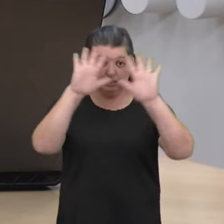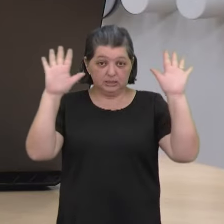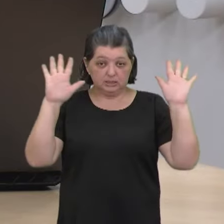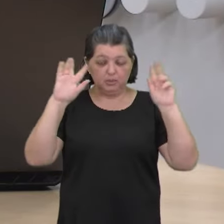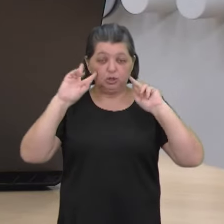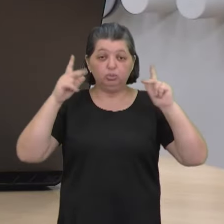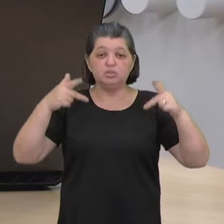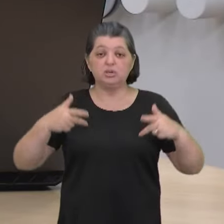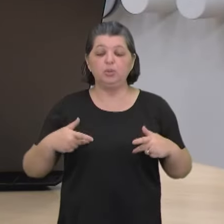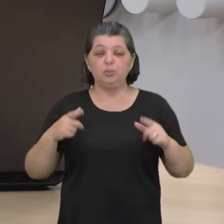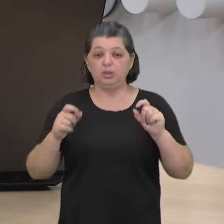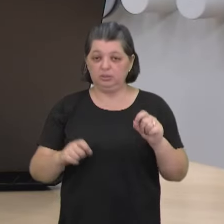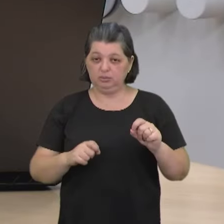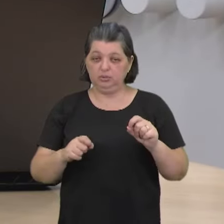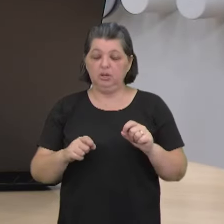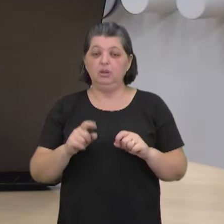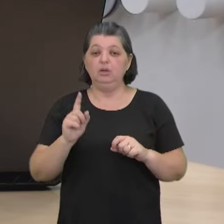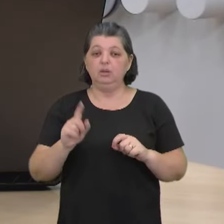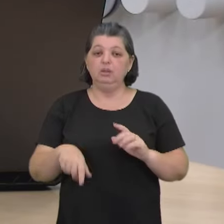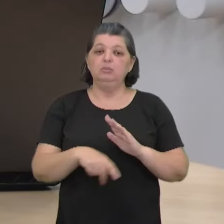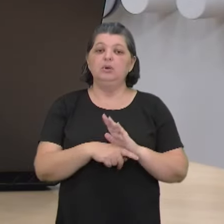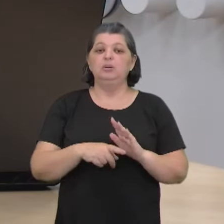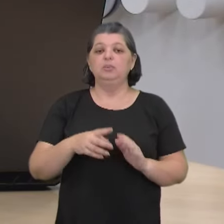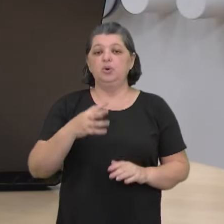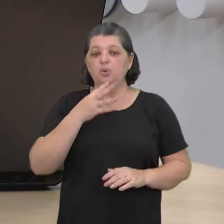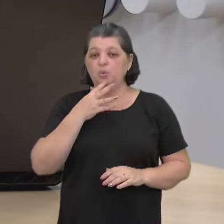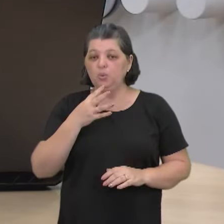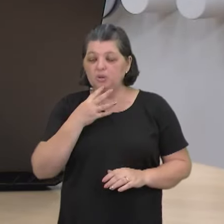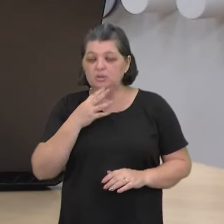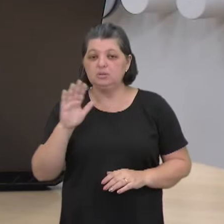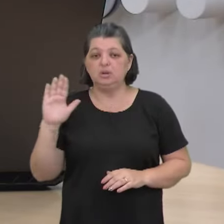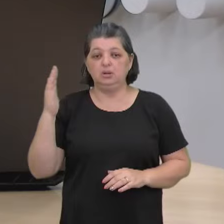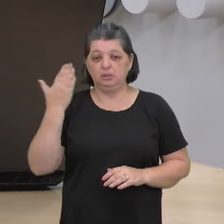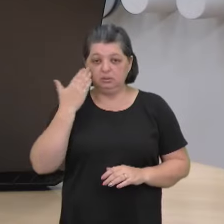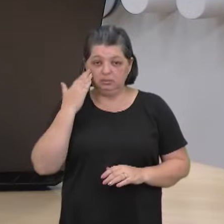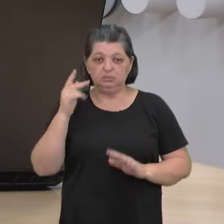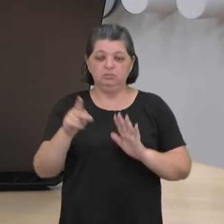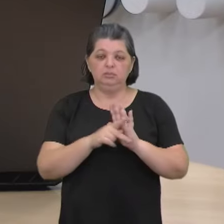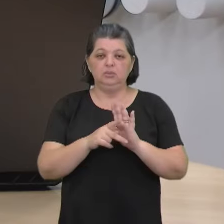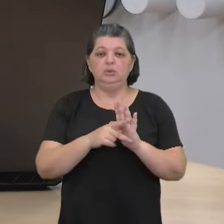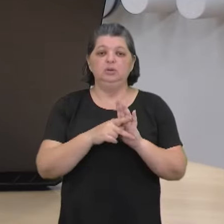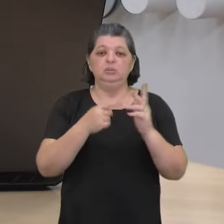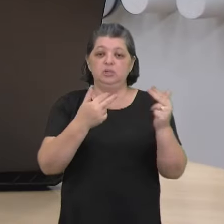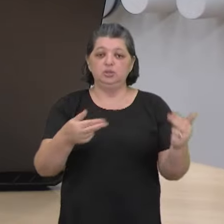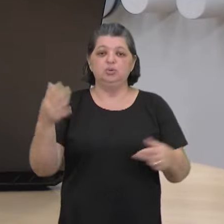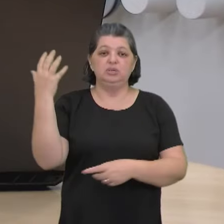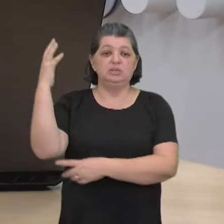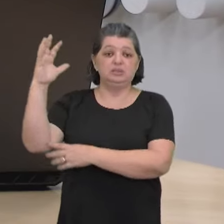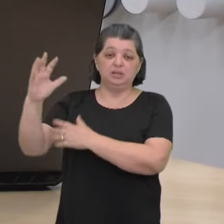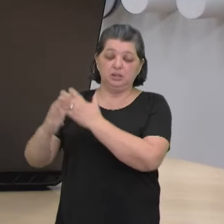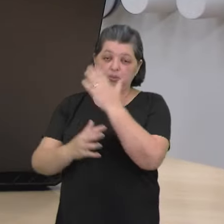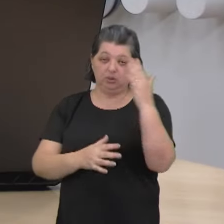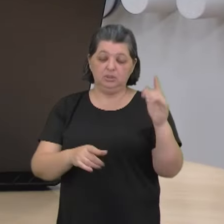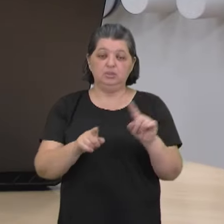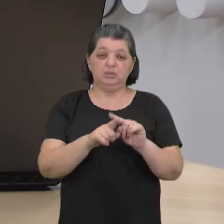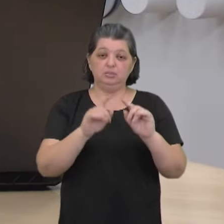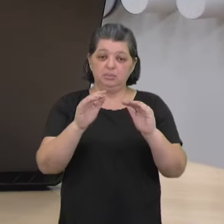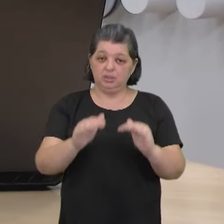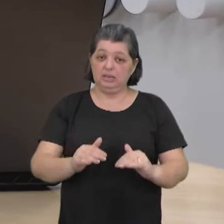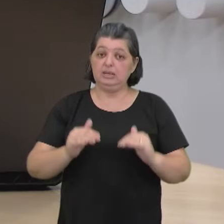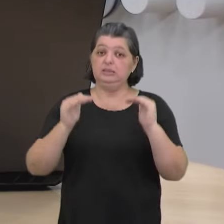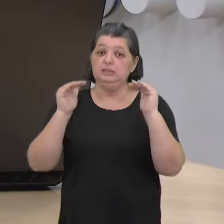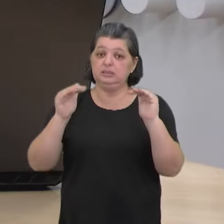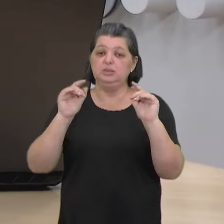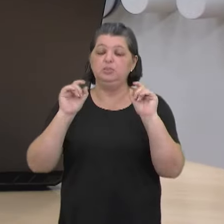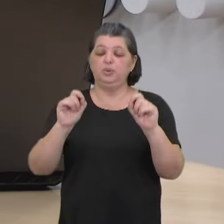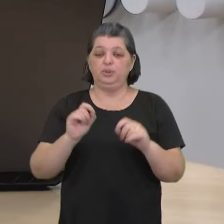tem a ver, naturalmente, com conhecer e compreender os fenômenos da natureza, mas vai para além disso no sentido em